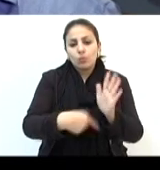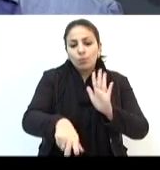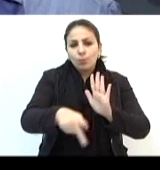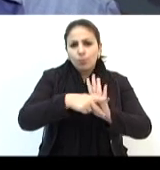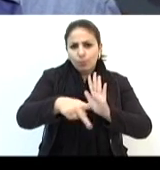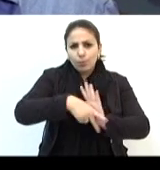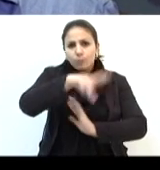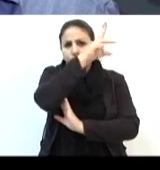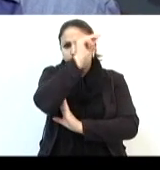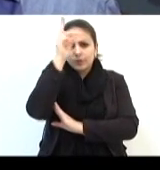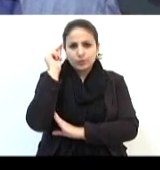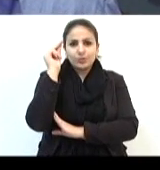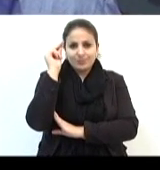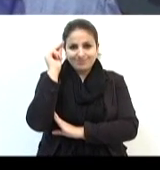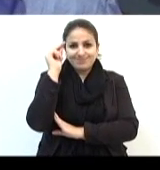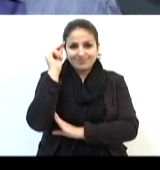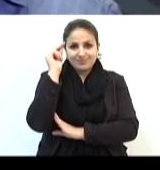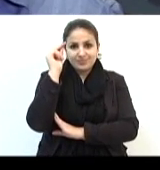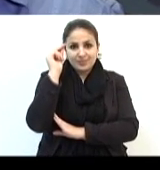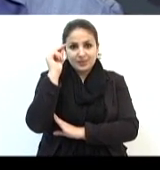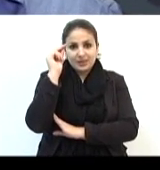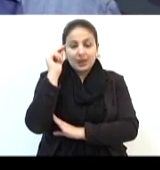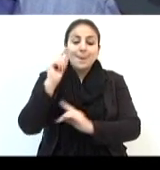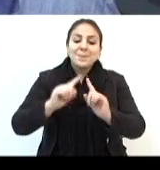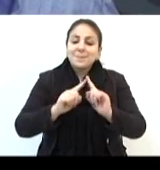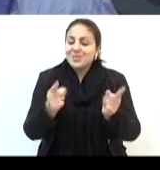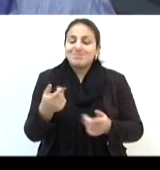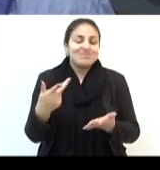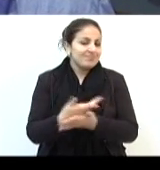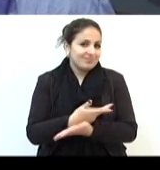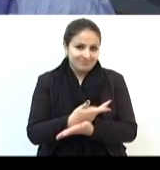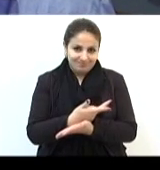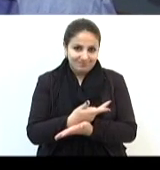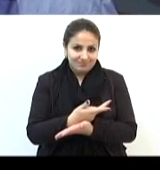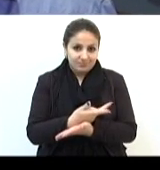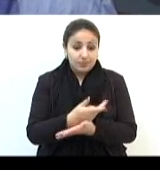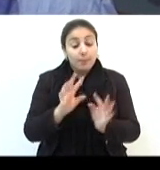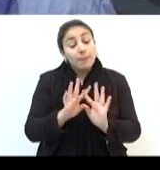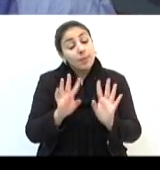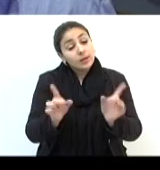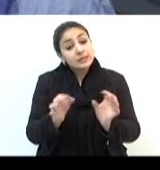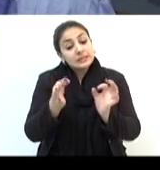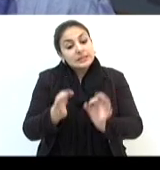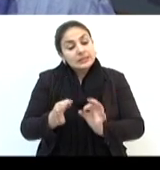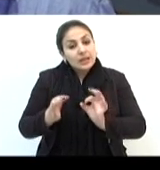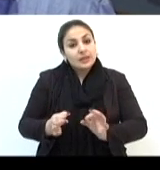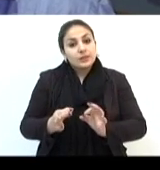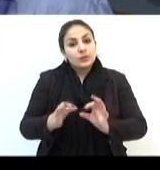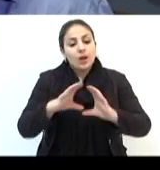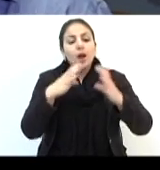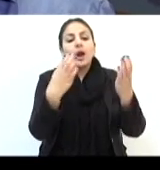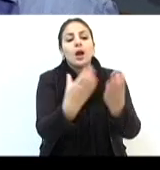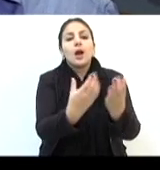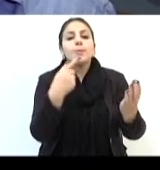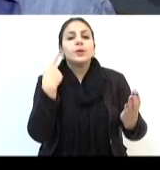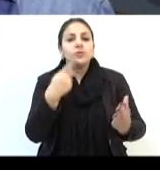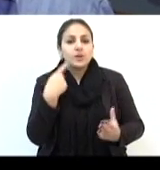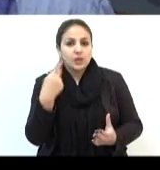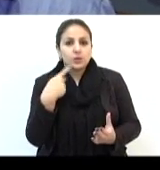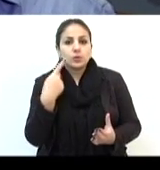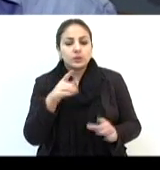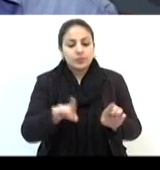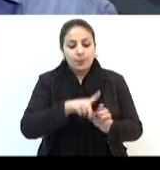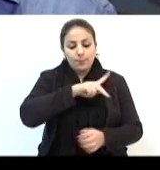próprio Executivo Municipal. E isso não acontece. Então, obviamente, a Câmara de Vereadores, na pessoa do